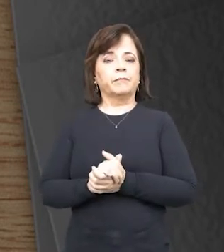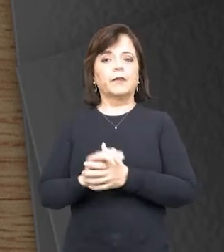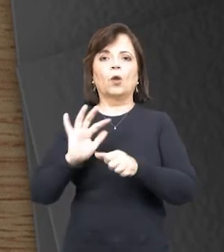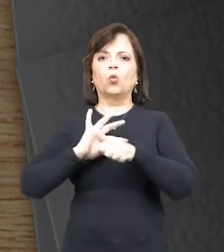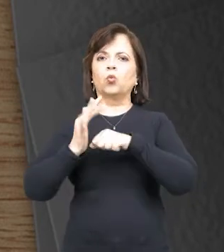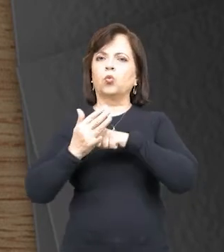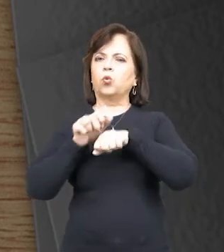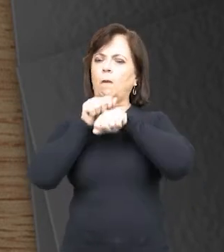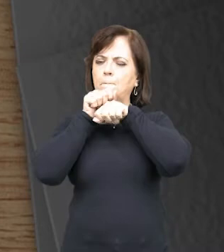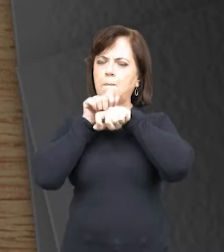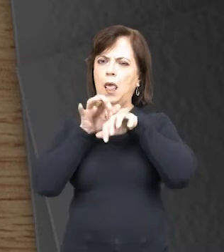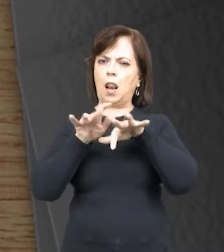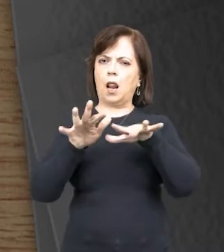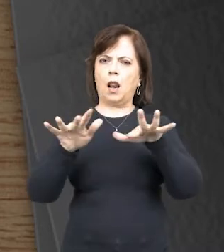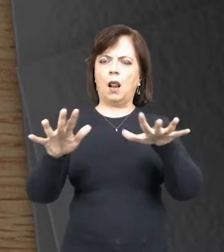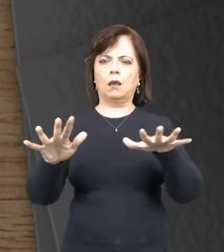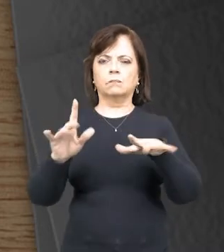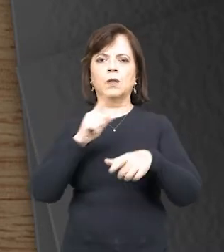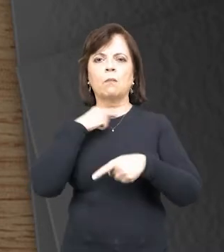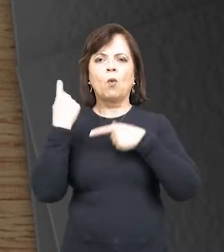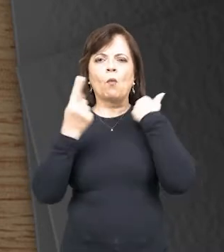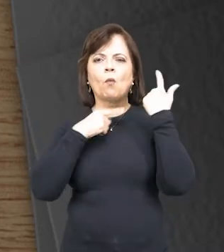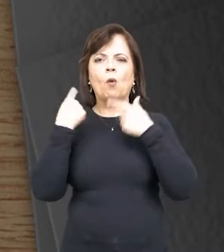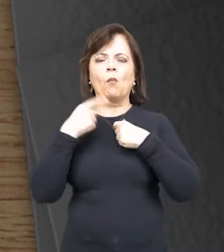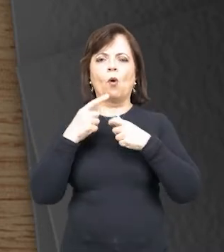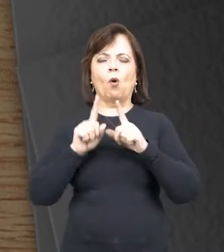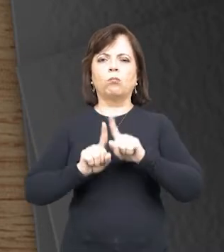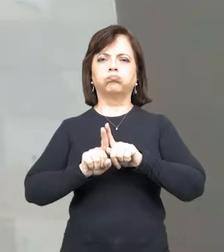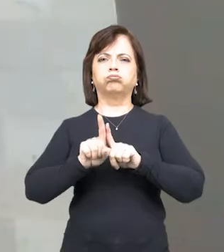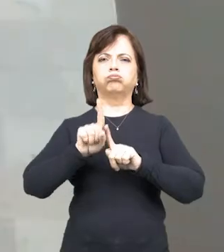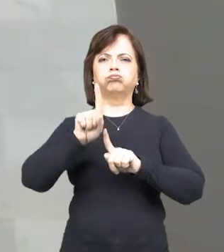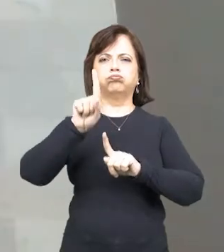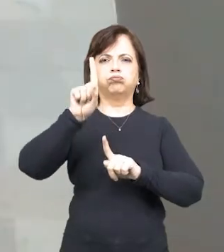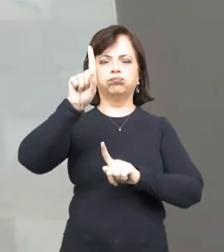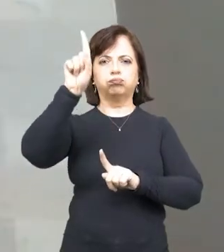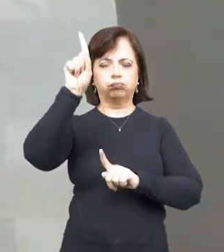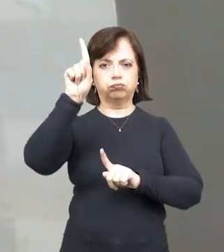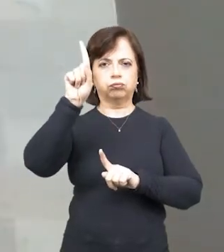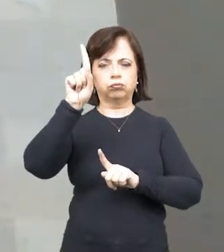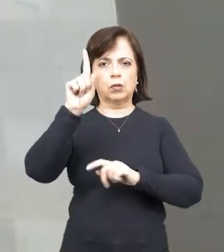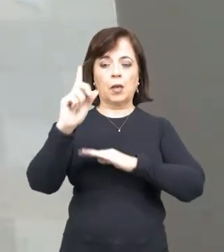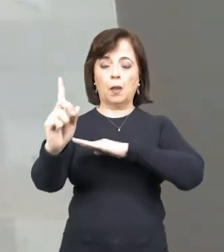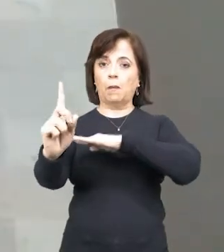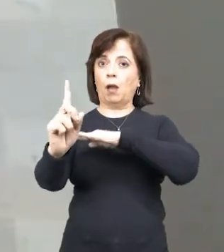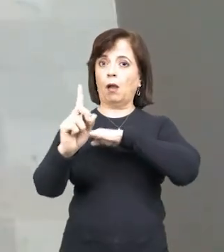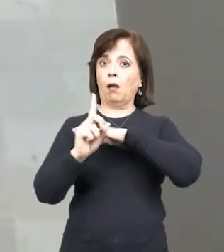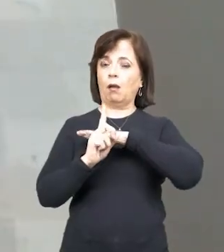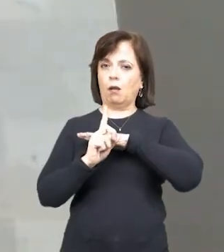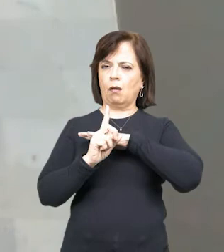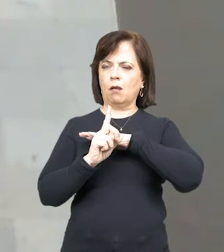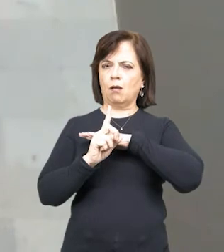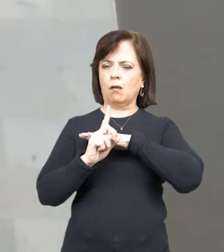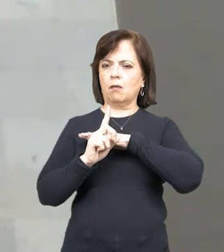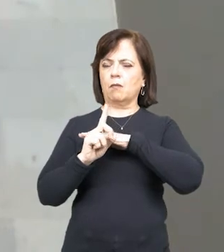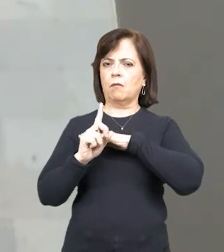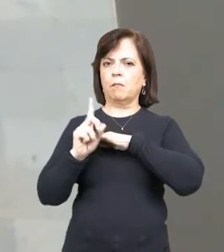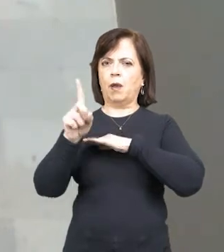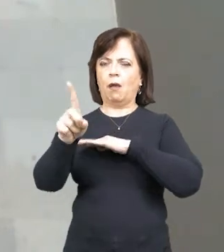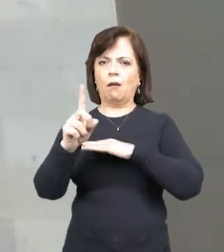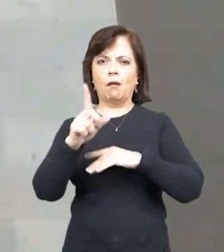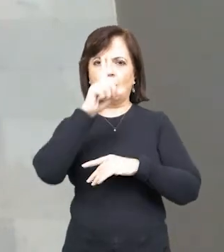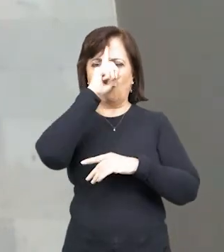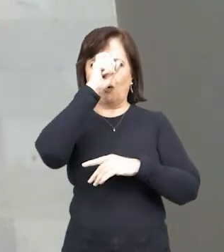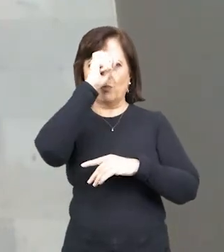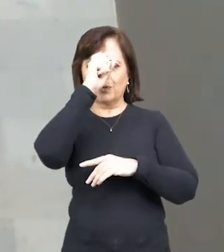doença estava se propagando, o número de óbitos estava subindo e a capacidade de atendimento para fazer frente a esses